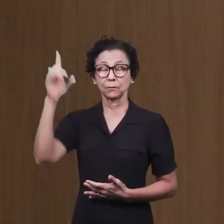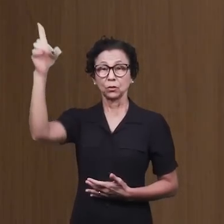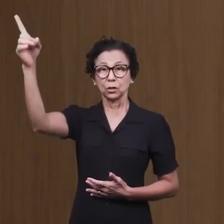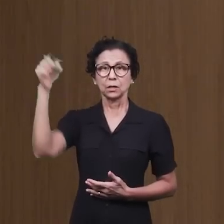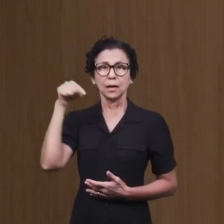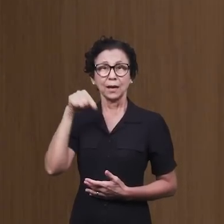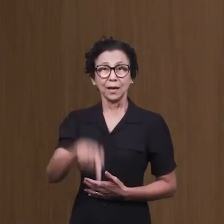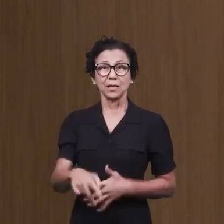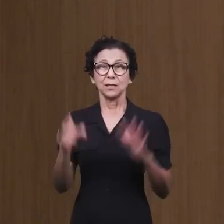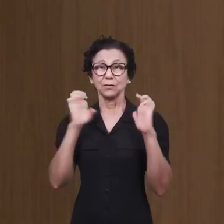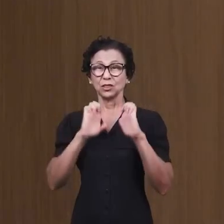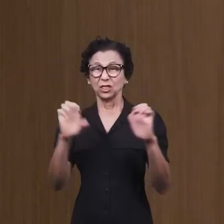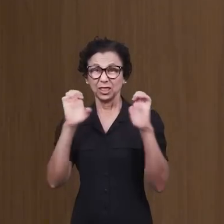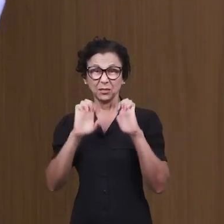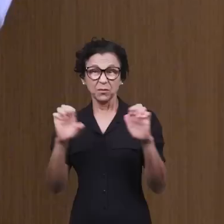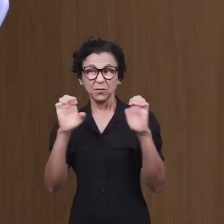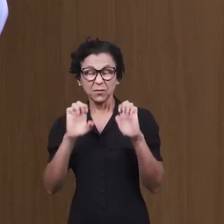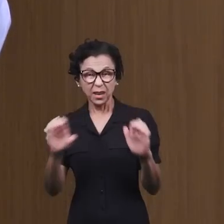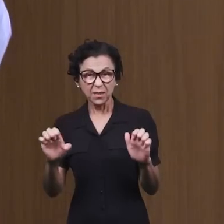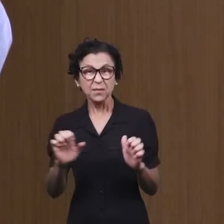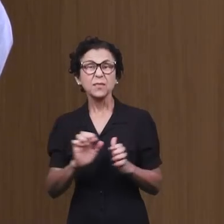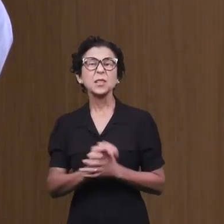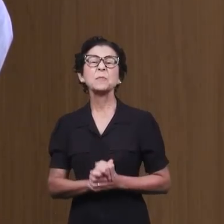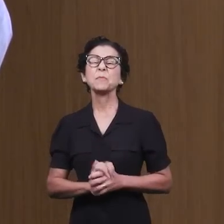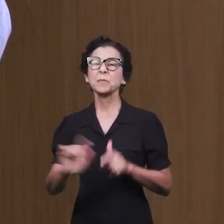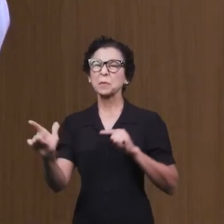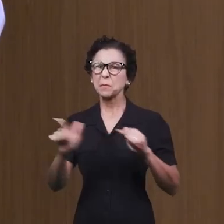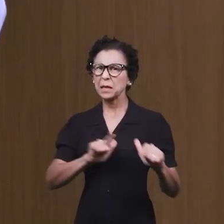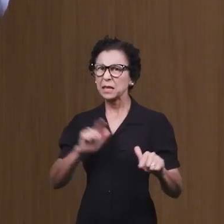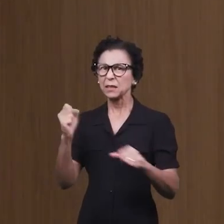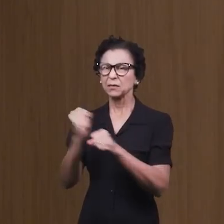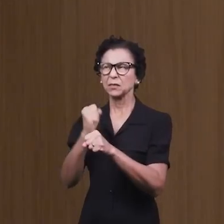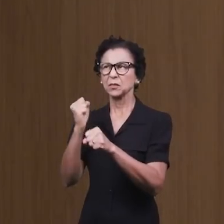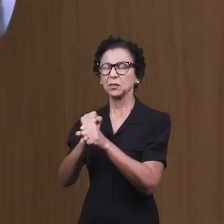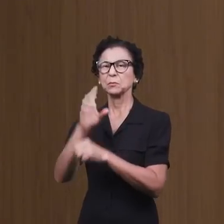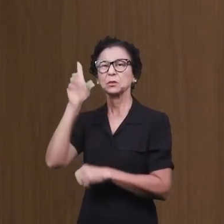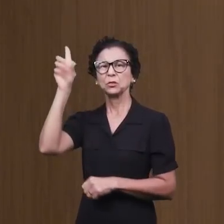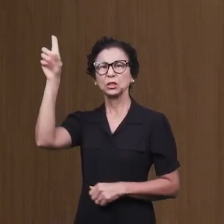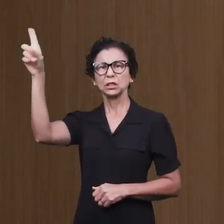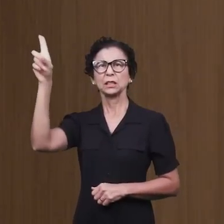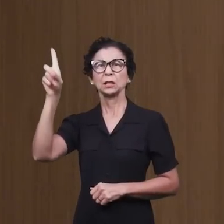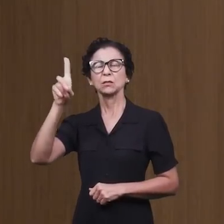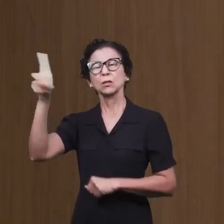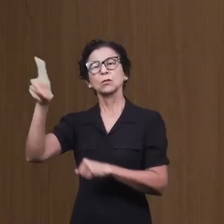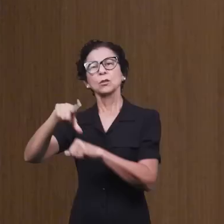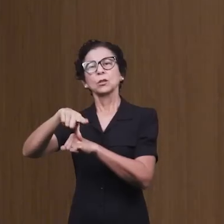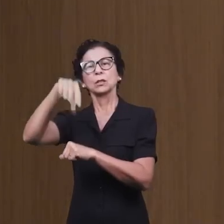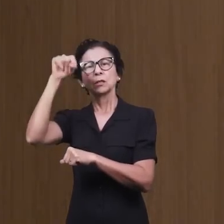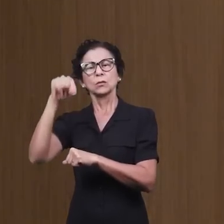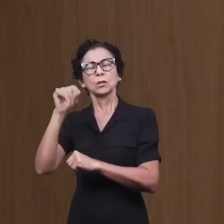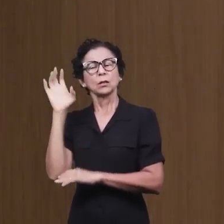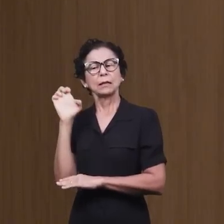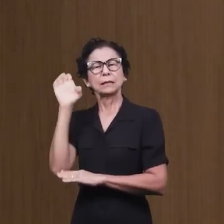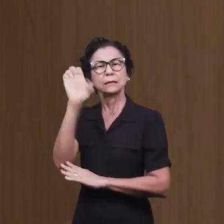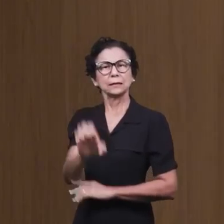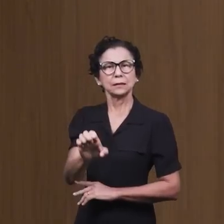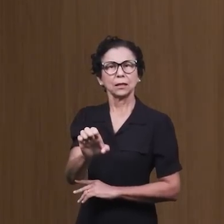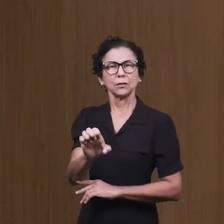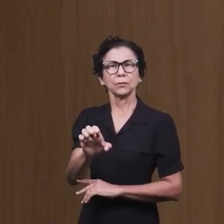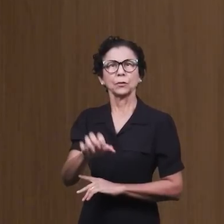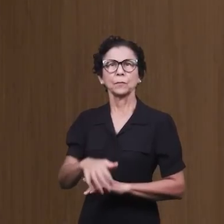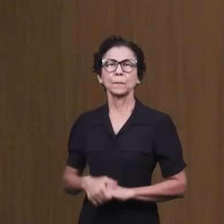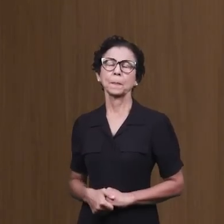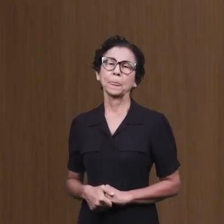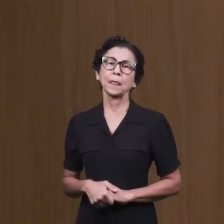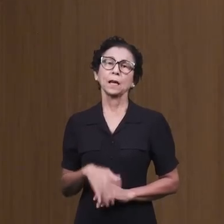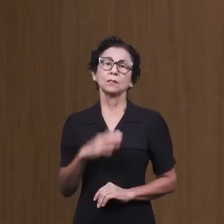escolhido, veja, para ver o serviço na vida da igreja. Aí ele diz assim, não adiantou nada ele